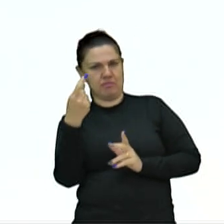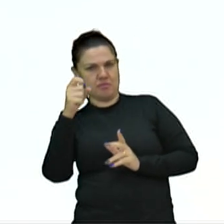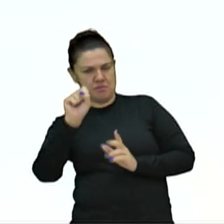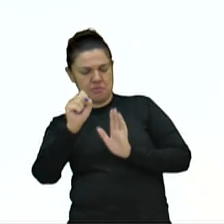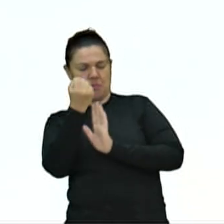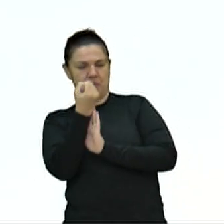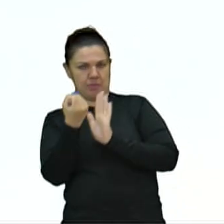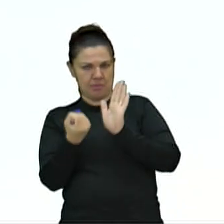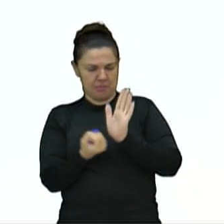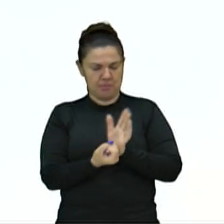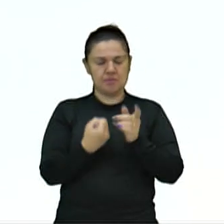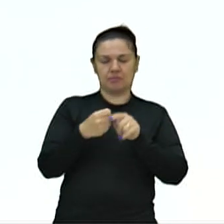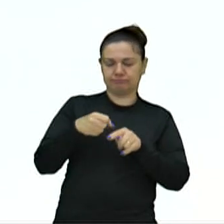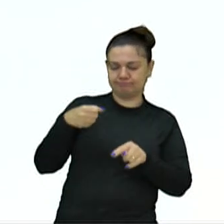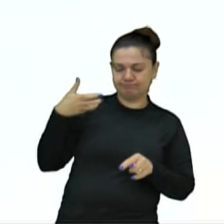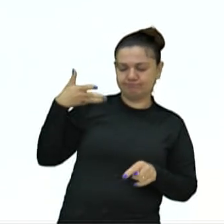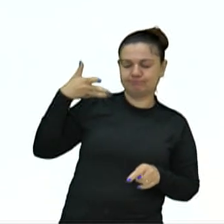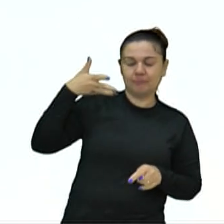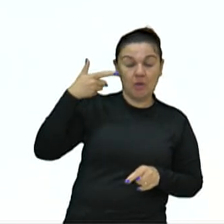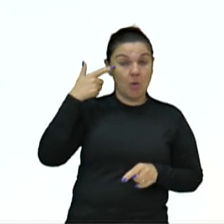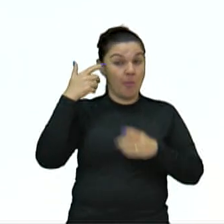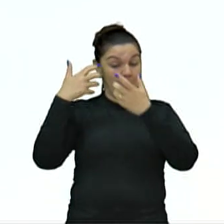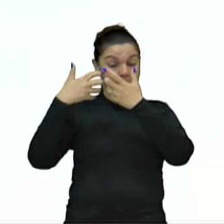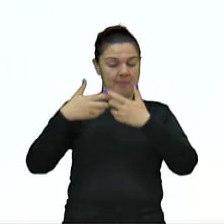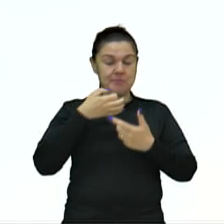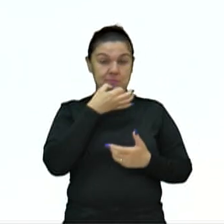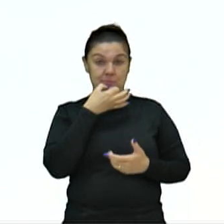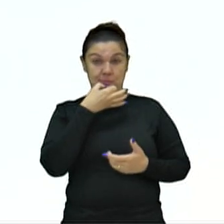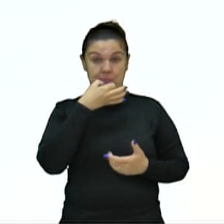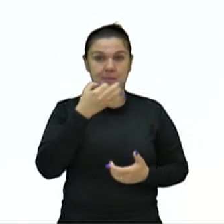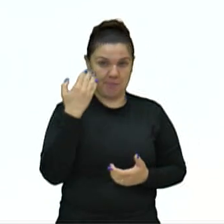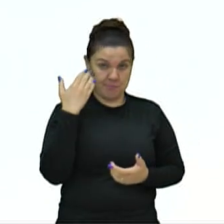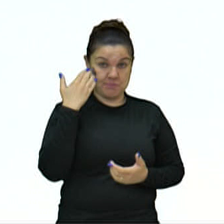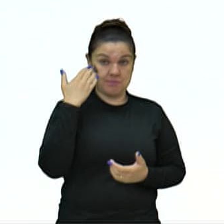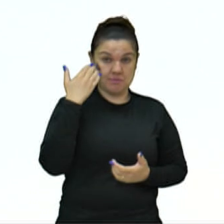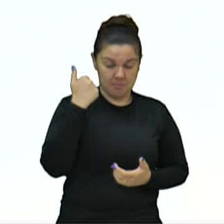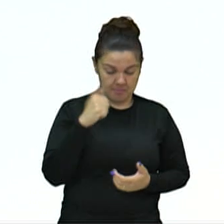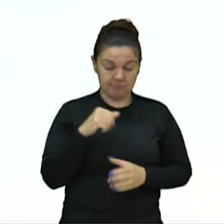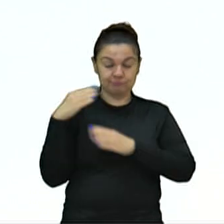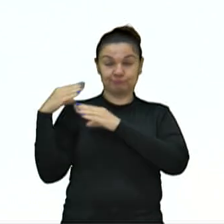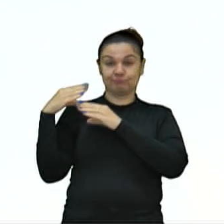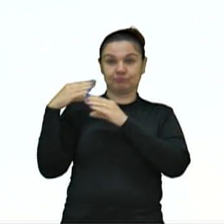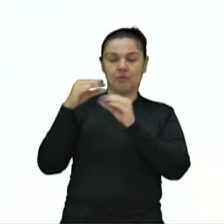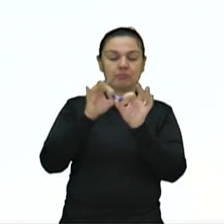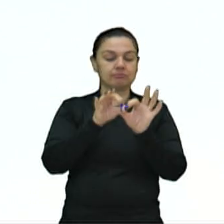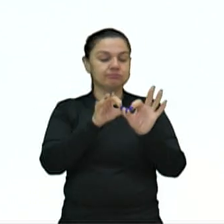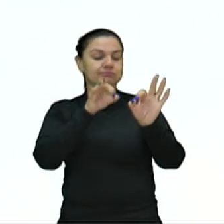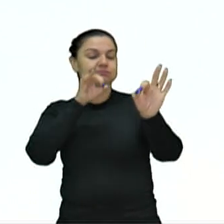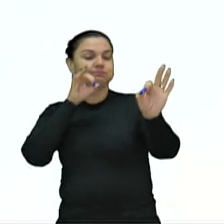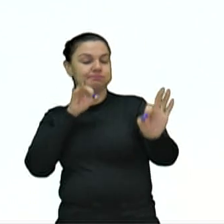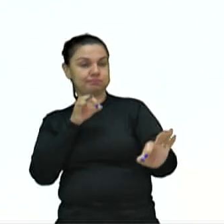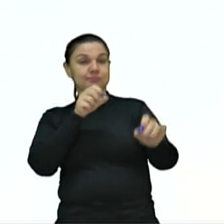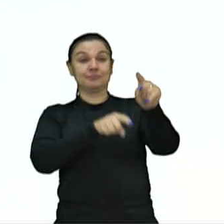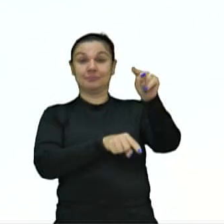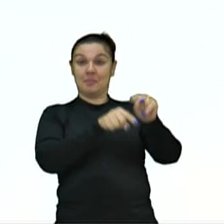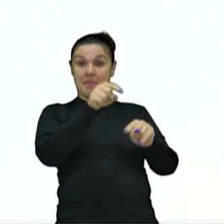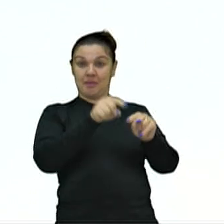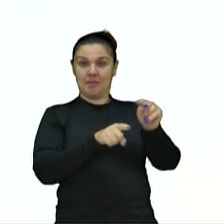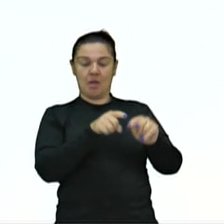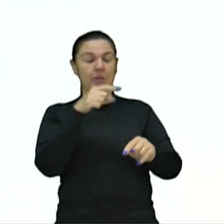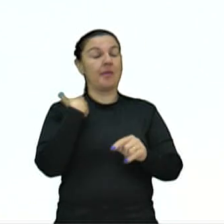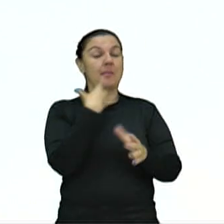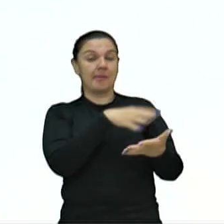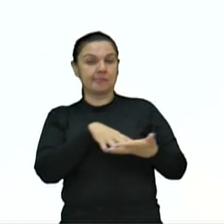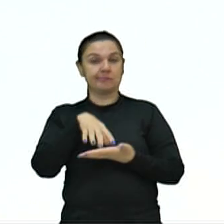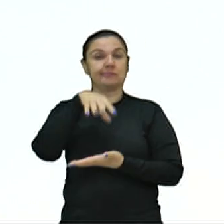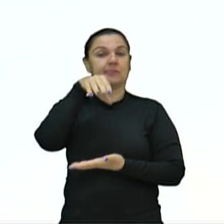o discurso, o pensamento, o saber, ele se distancia mais das coisas. O pensamento se torna mais